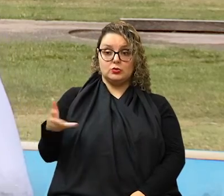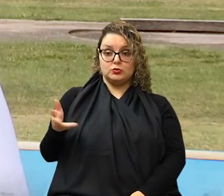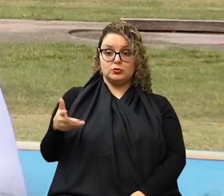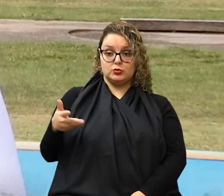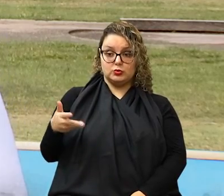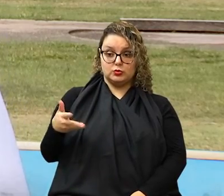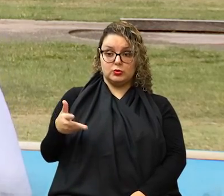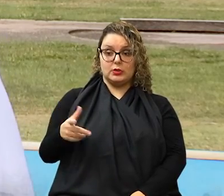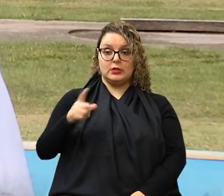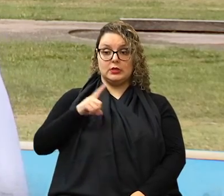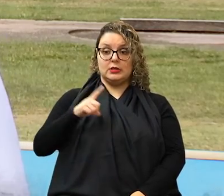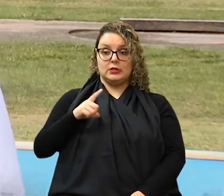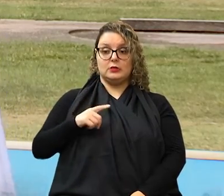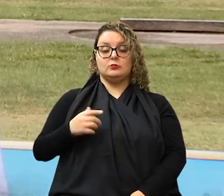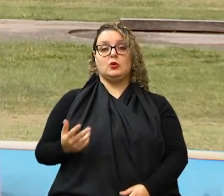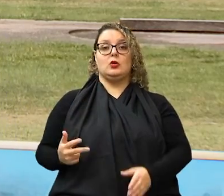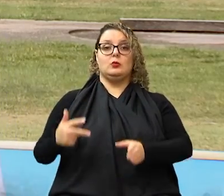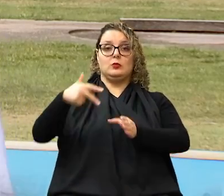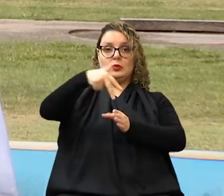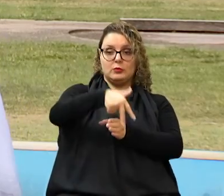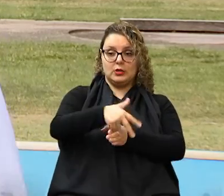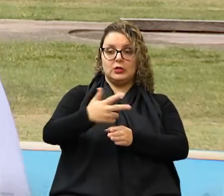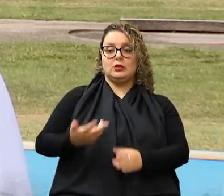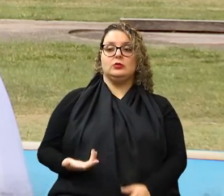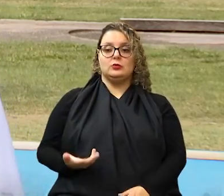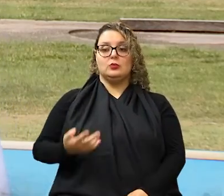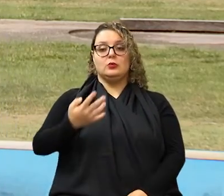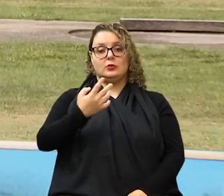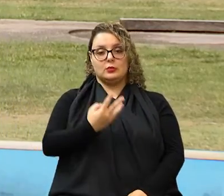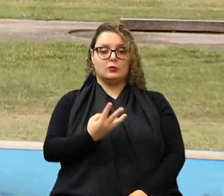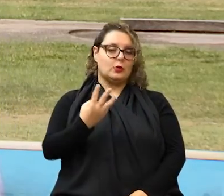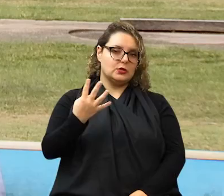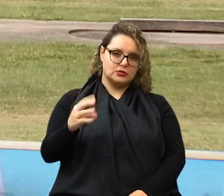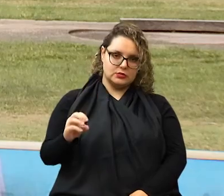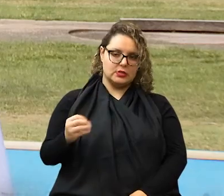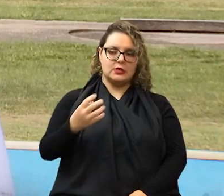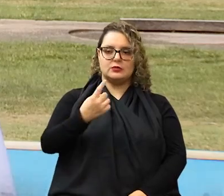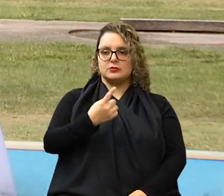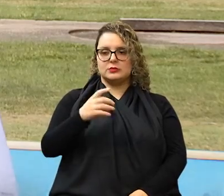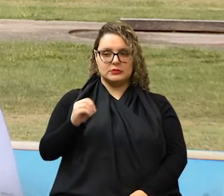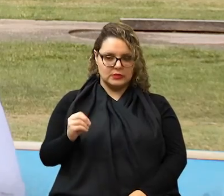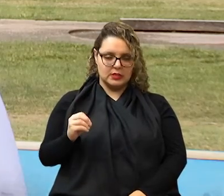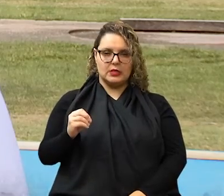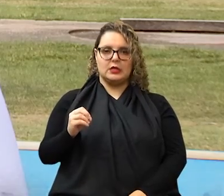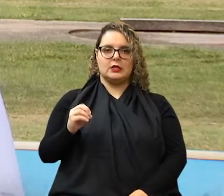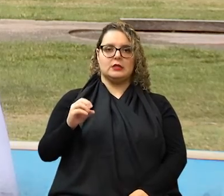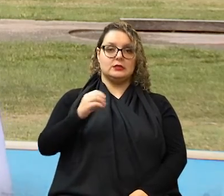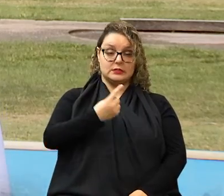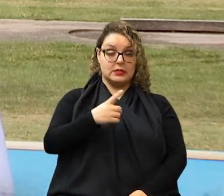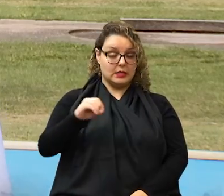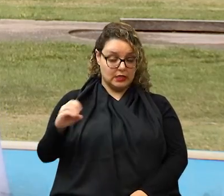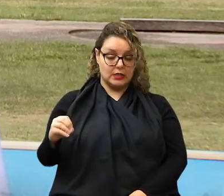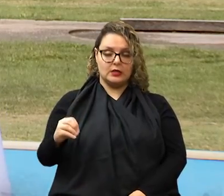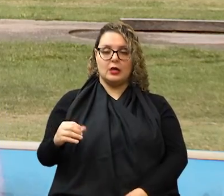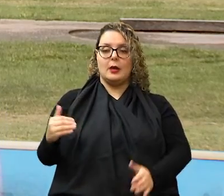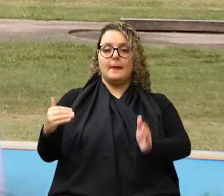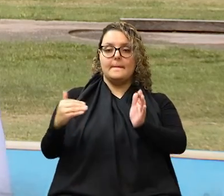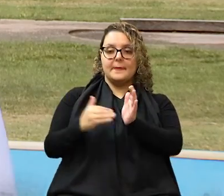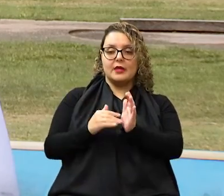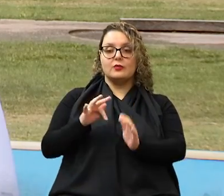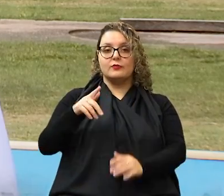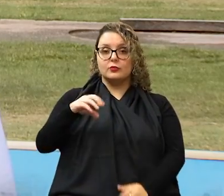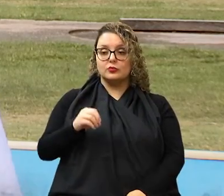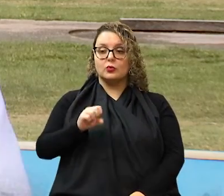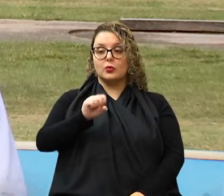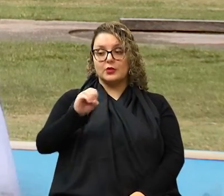provas de velocidade. Temos as provas com barreiras, 110, 400 com barreiras, 100 com barreiras. As provas de meio fundo,